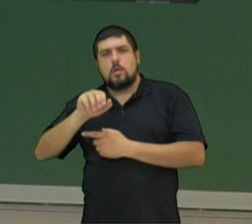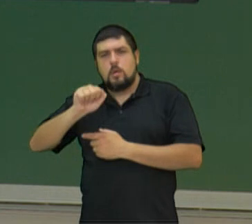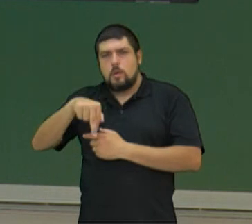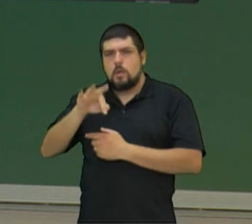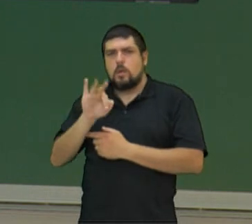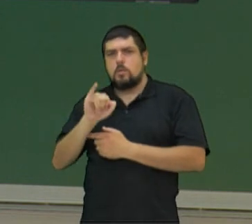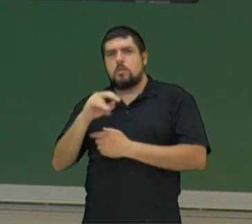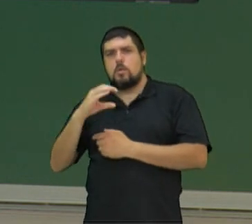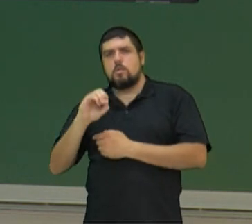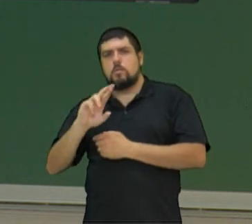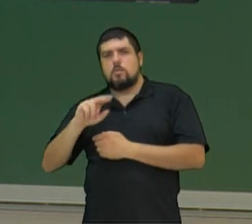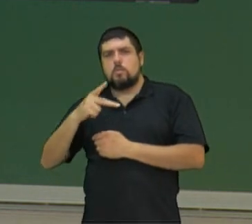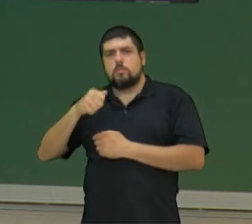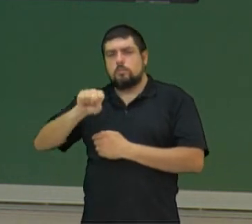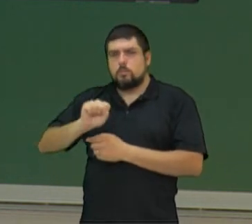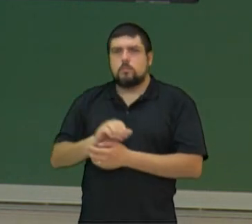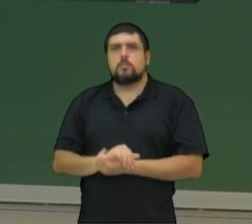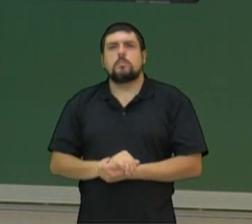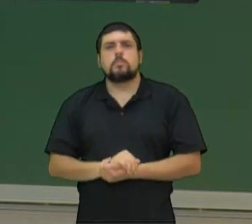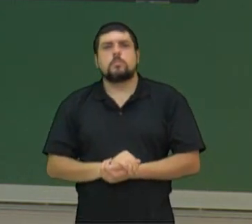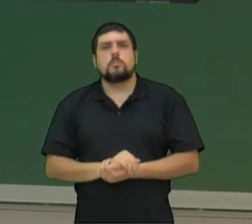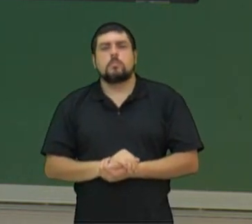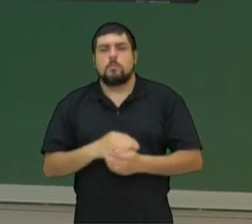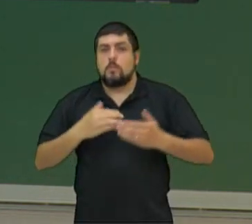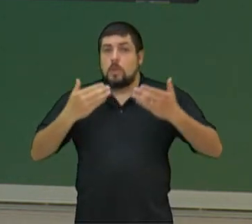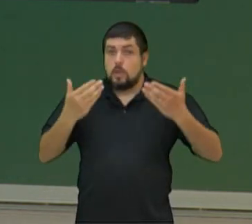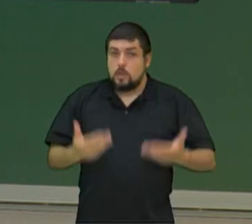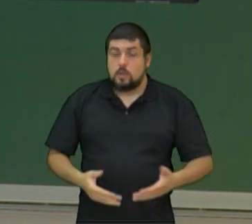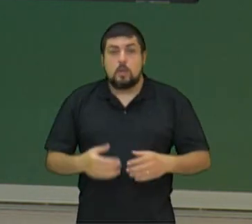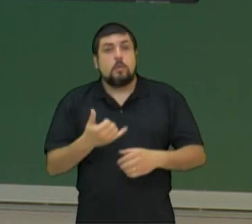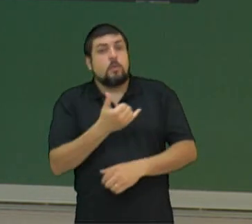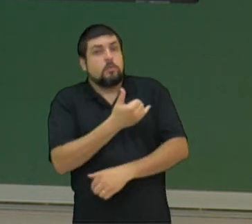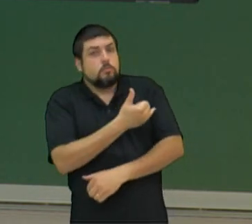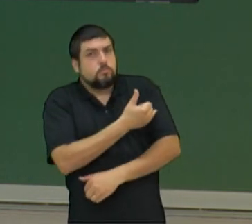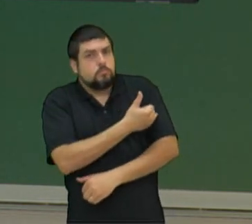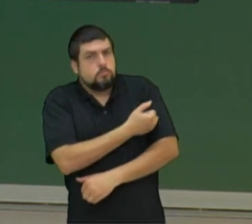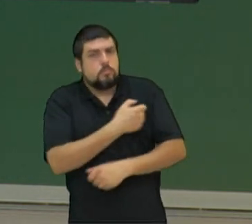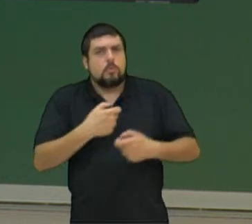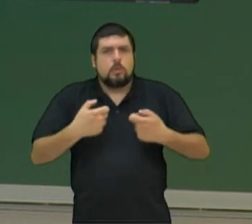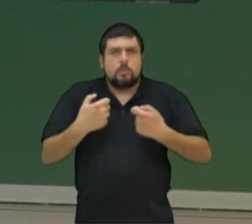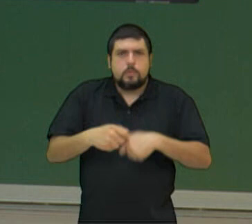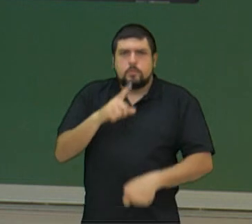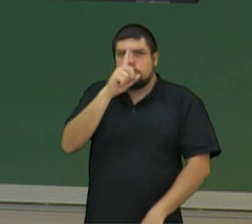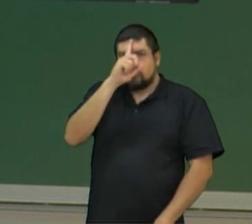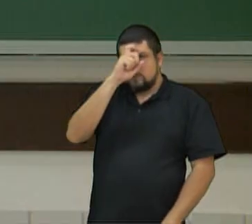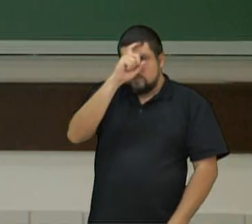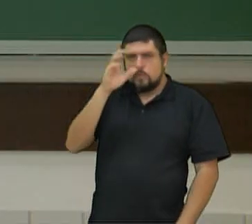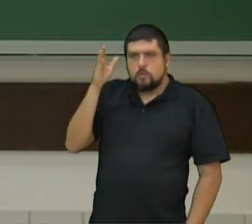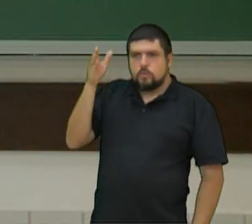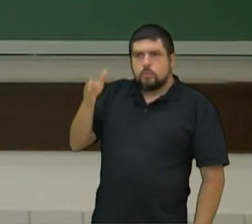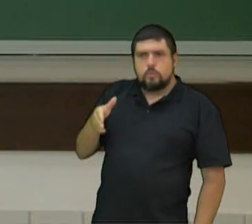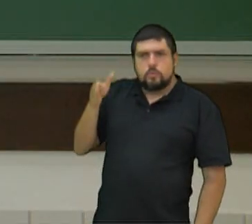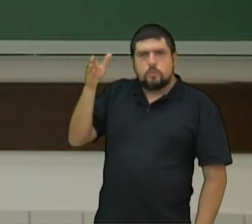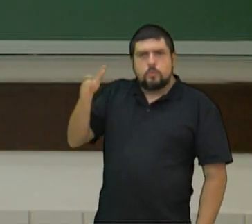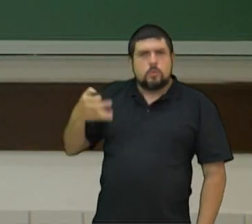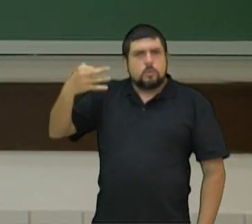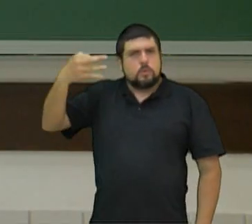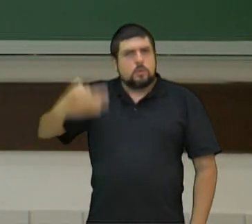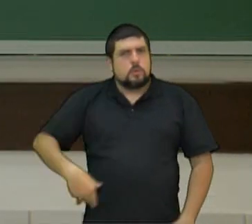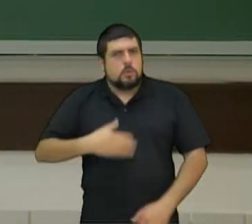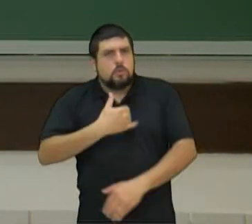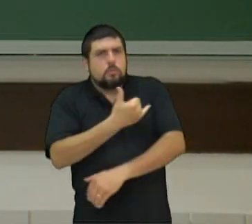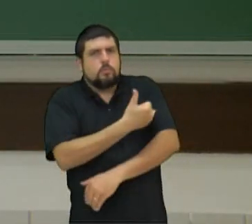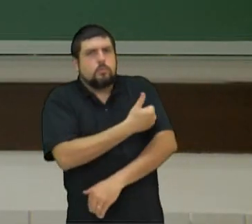Então, manter as nossas vacinas em dia faz toda a diferença. Ajuda, né, a manter a nossa imunidade ainda